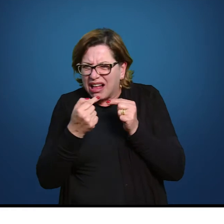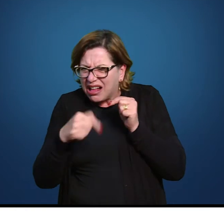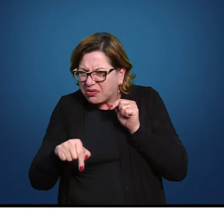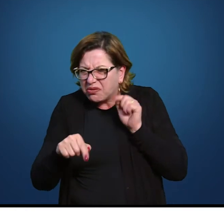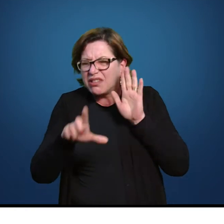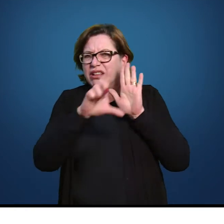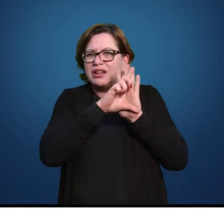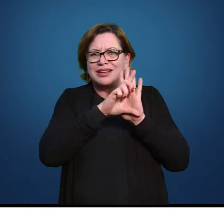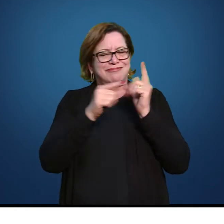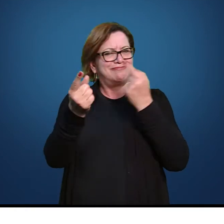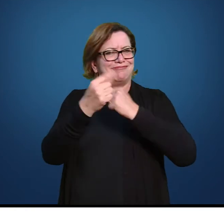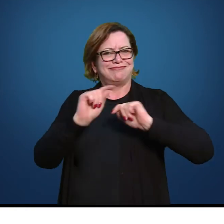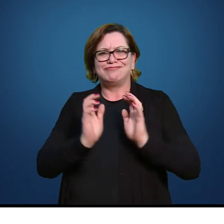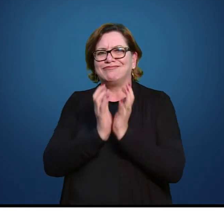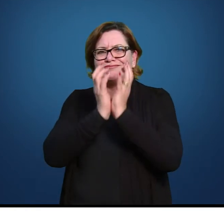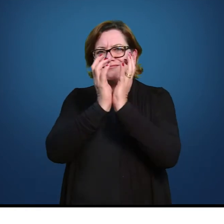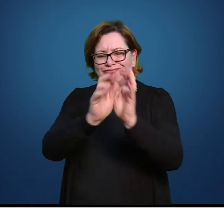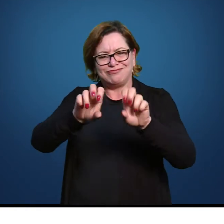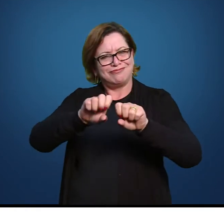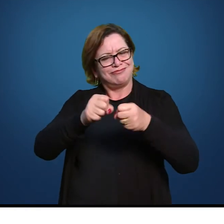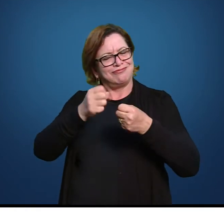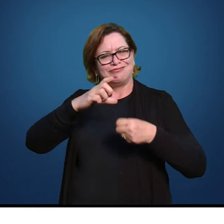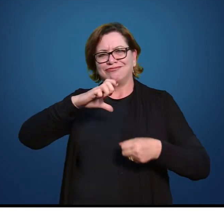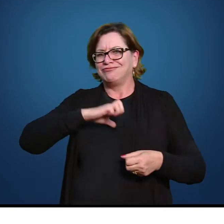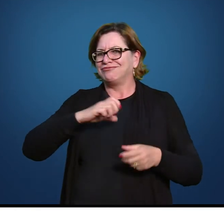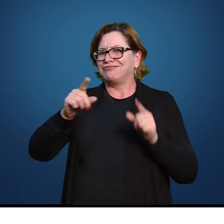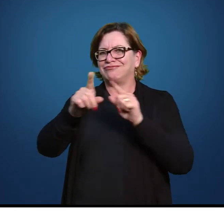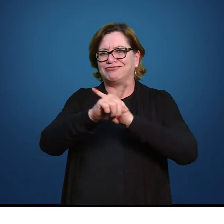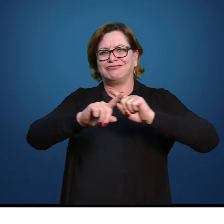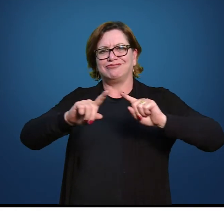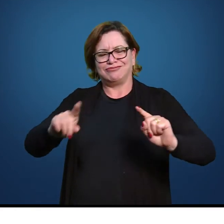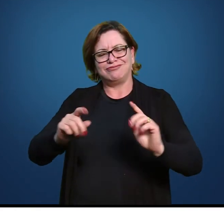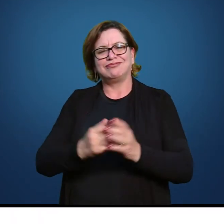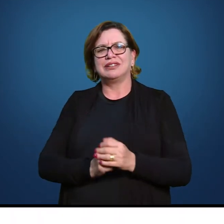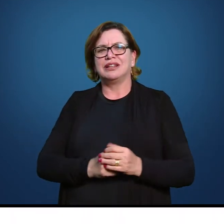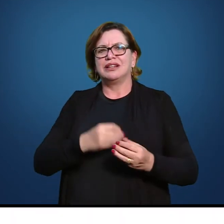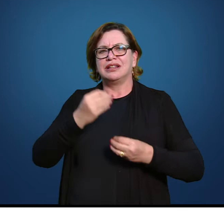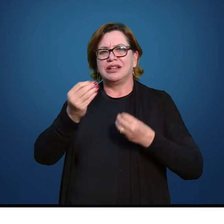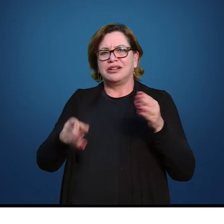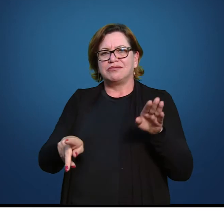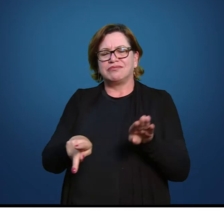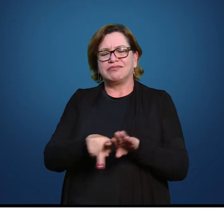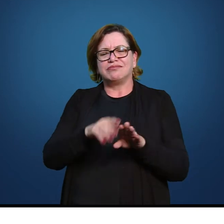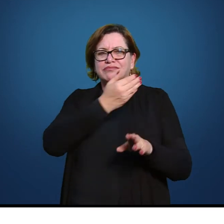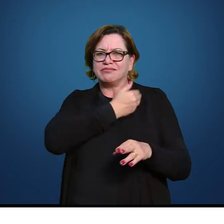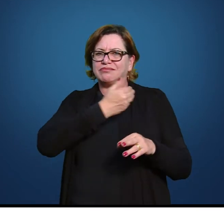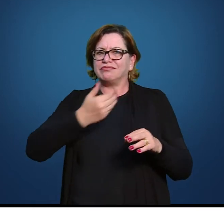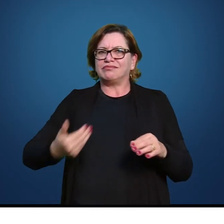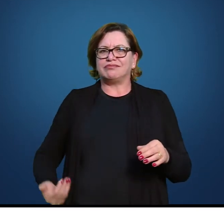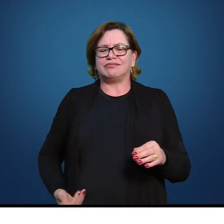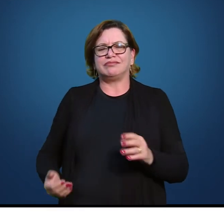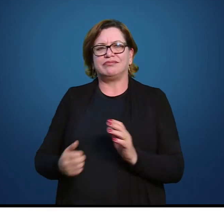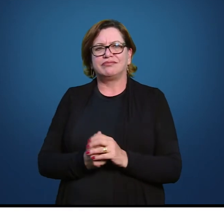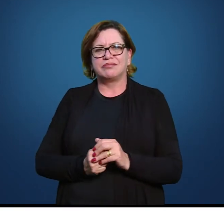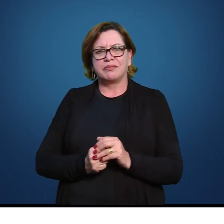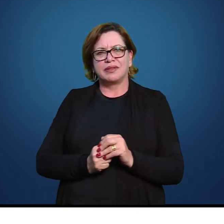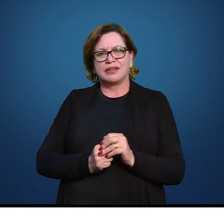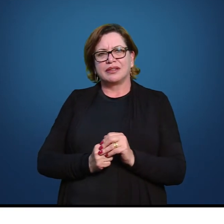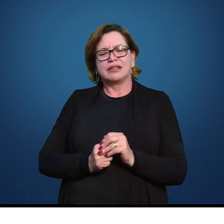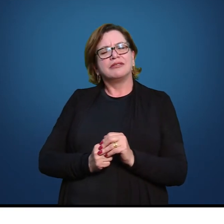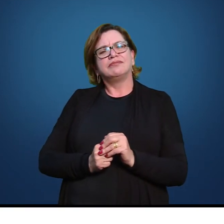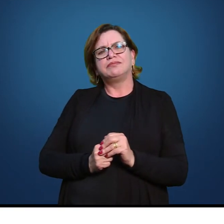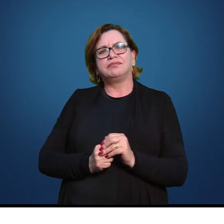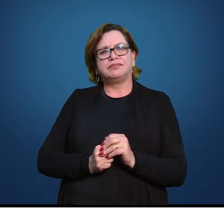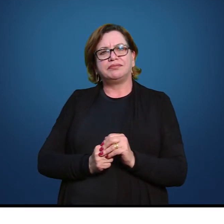que venham a ferir a ética e o bom costume dentro do processo de uma gestão governamental.